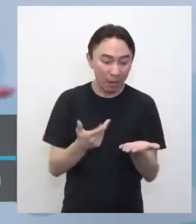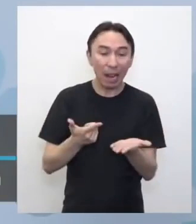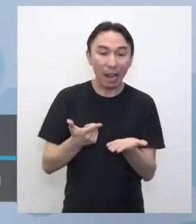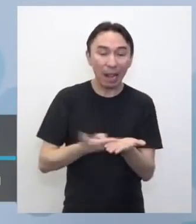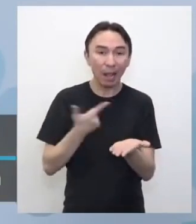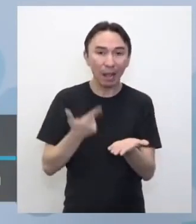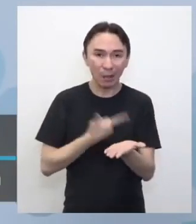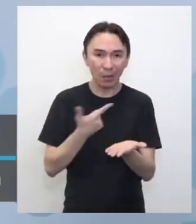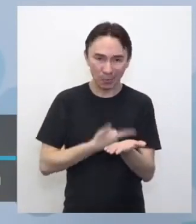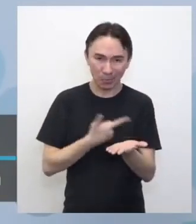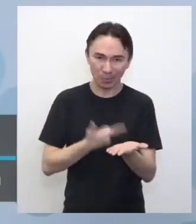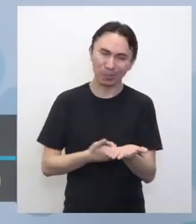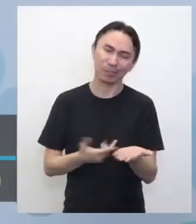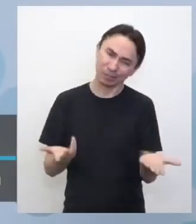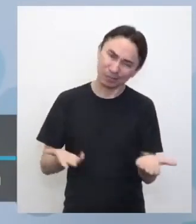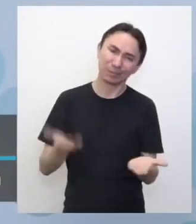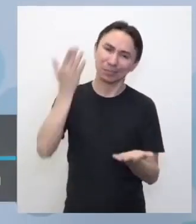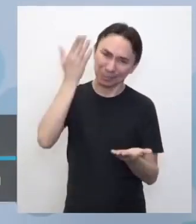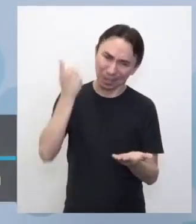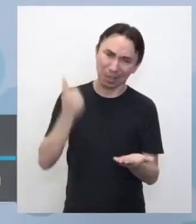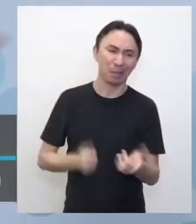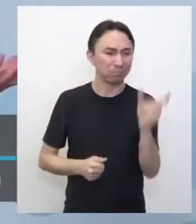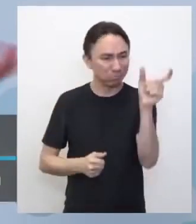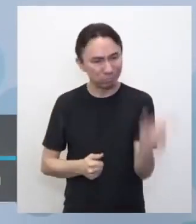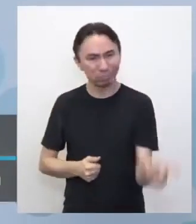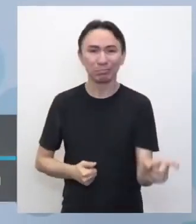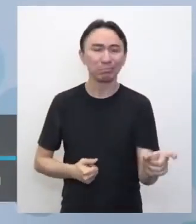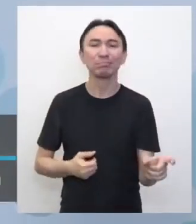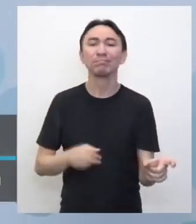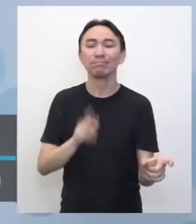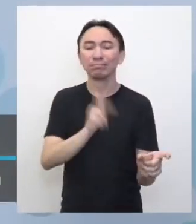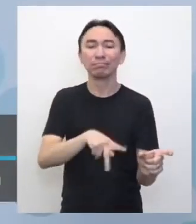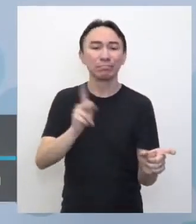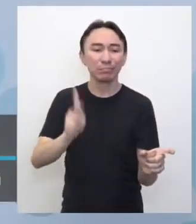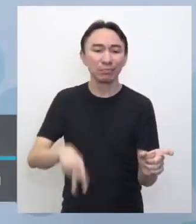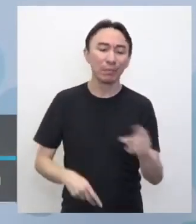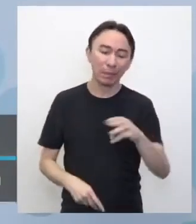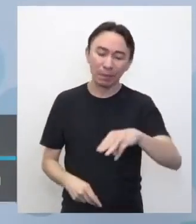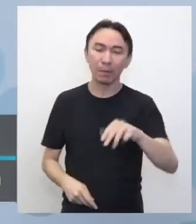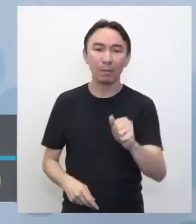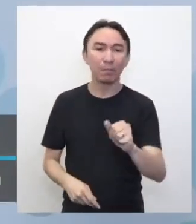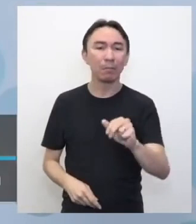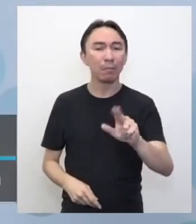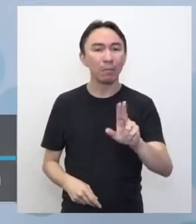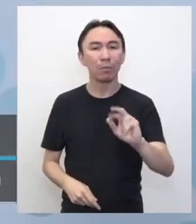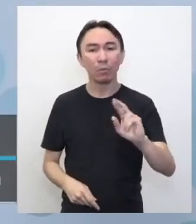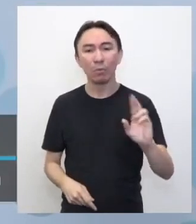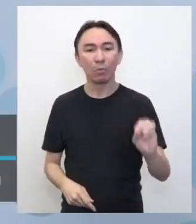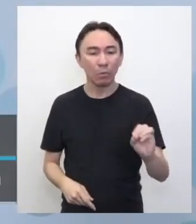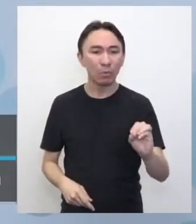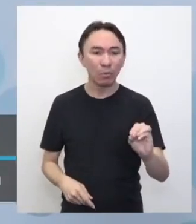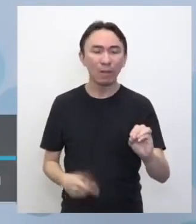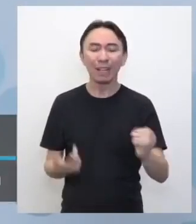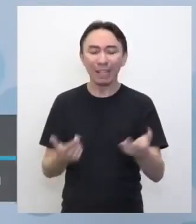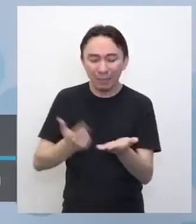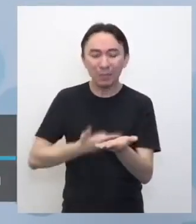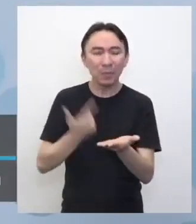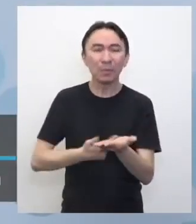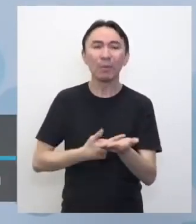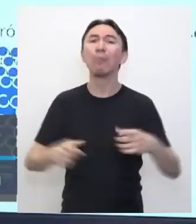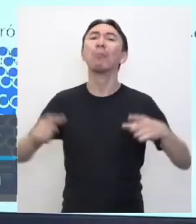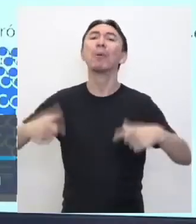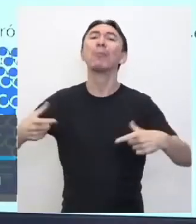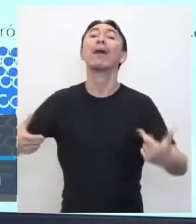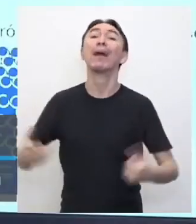adequado do que ele, que vocês conhecem, professor Mauro Marcel, falando pra gente aí um pouquinho por onde anda essa literatura, hein, professor